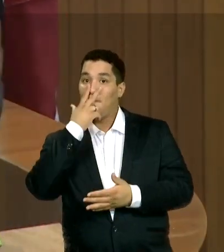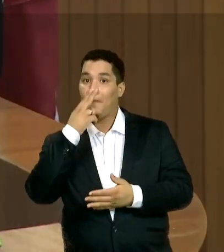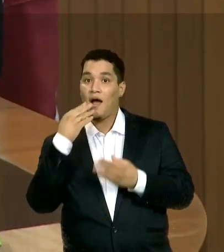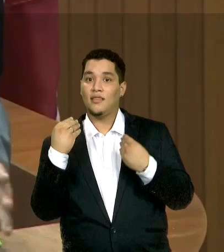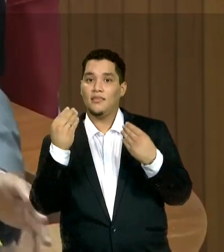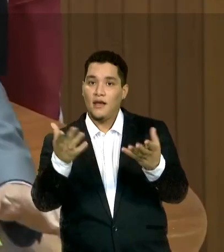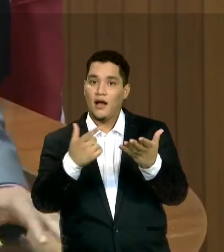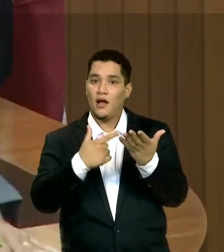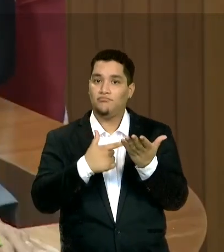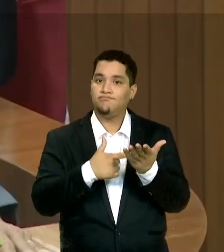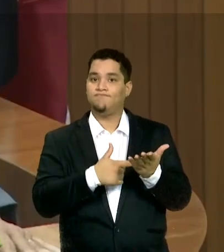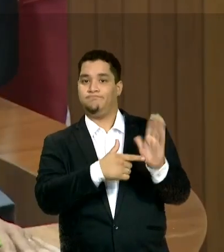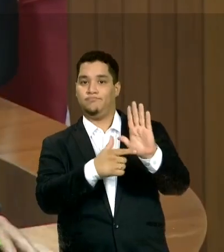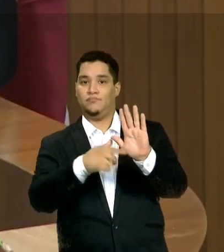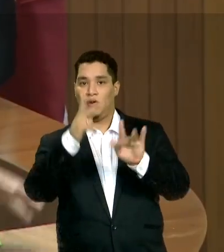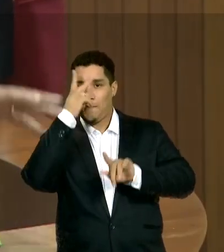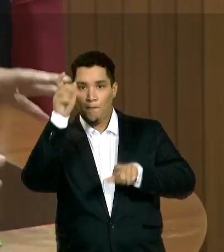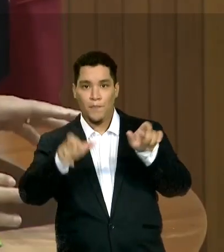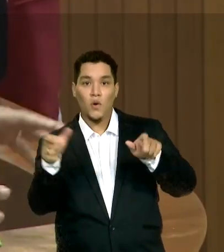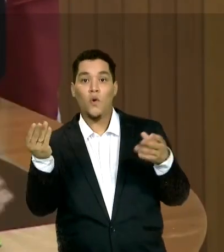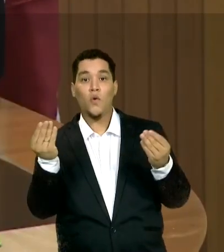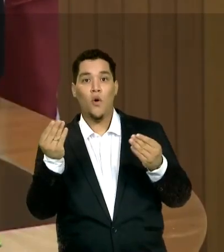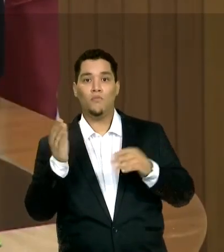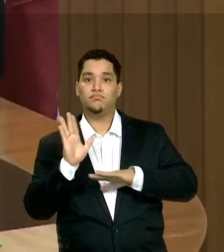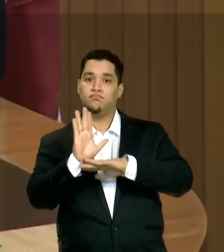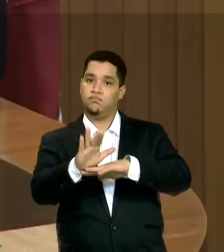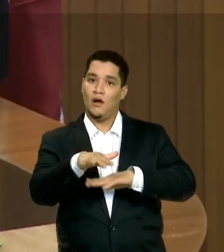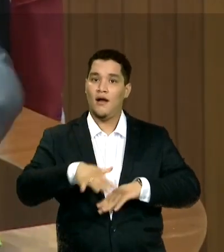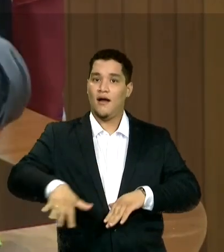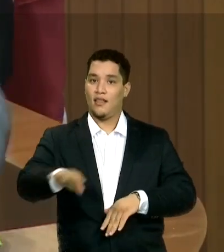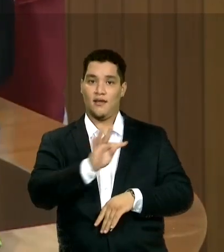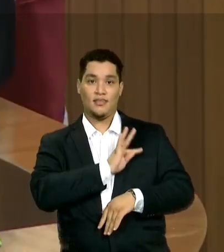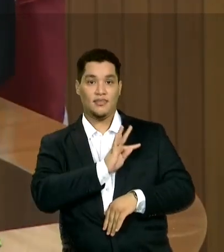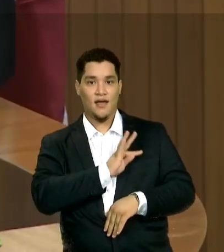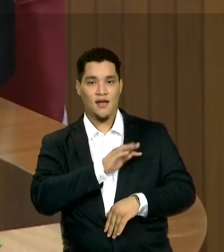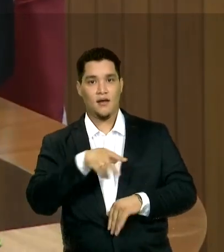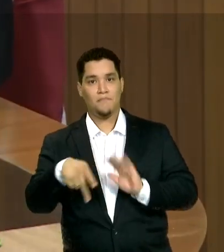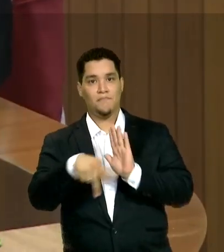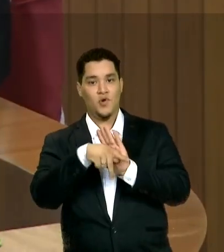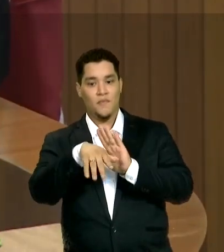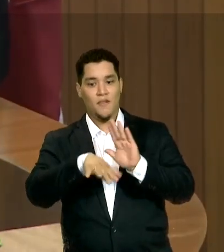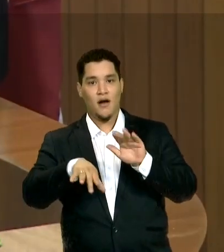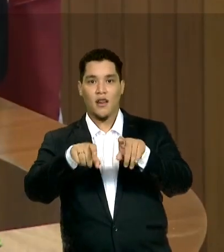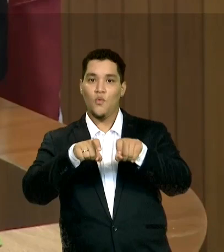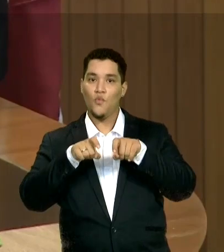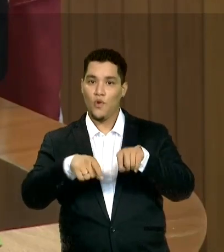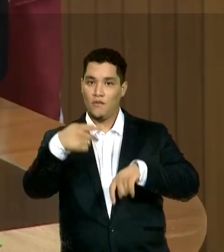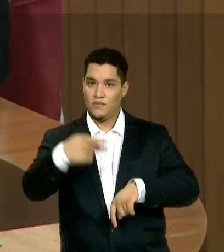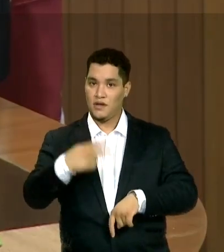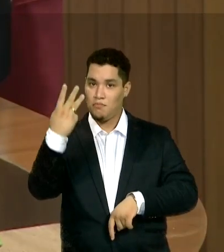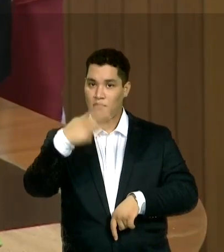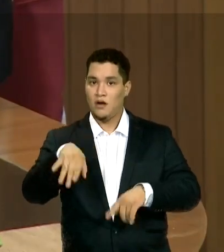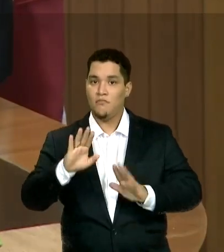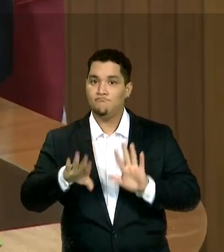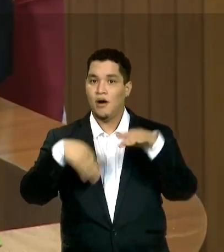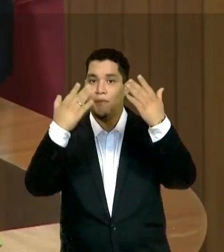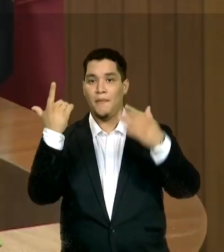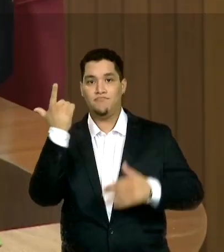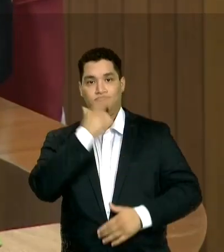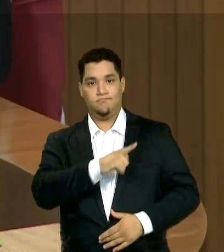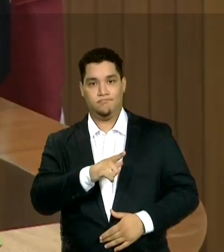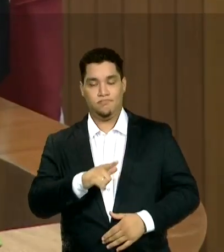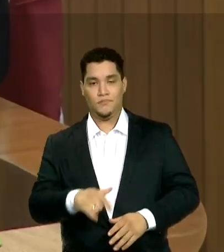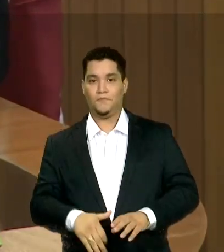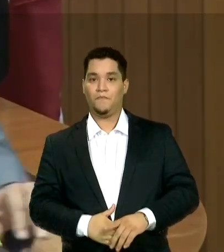a importância da assistência técnica e extensão rural para o Estado do Maranhão, para a organização desse